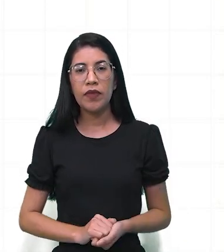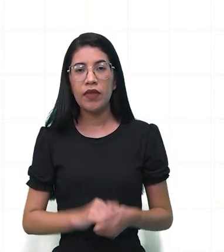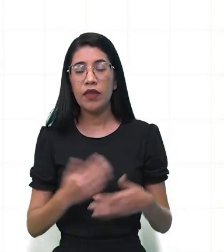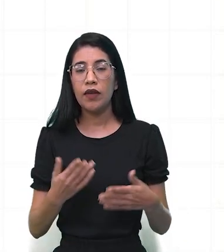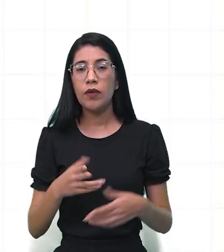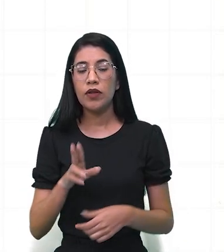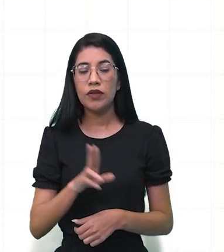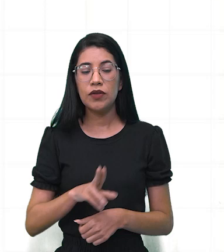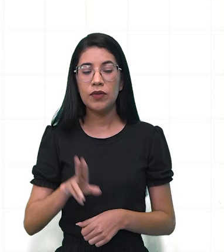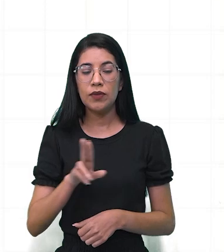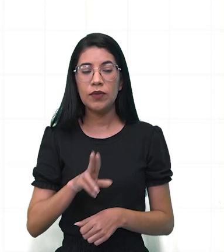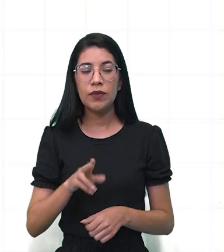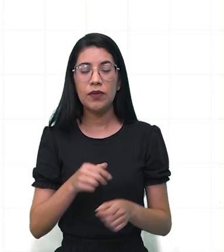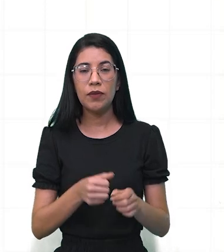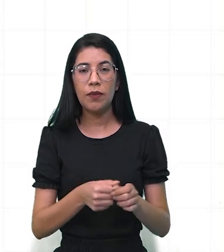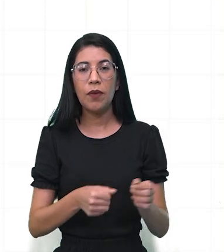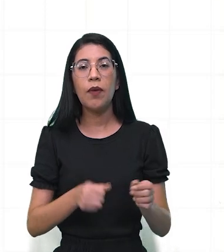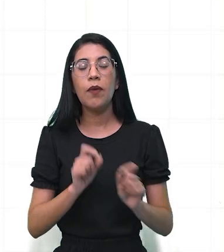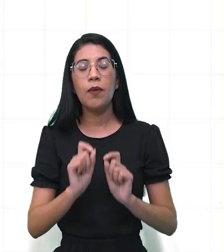aqui